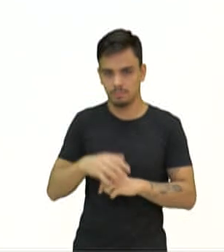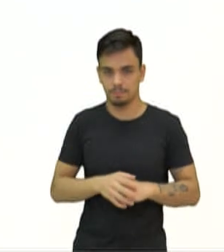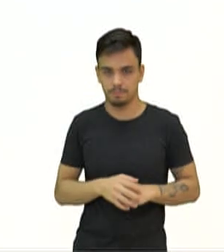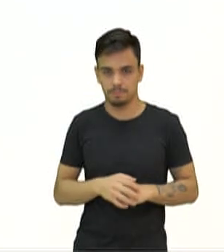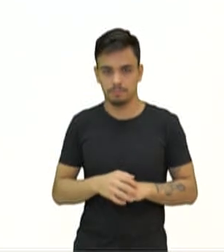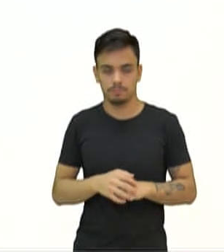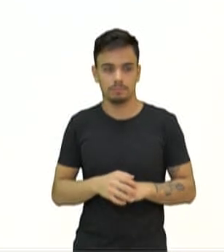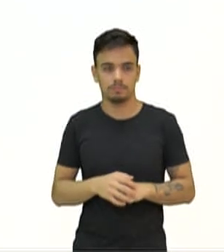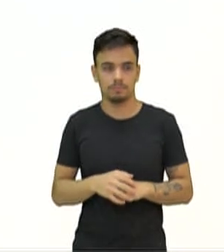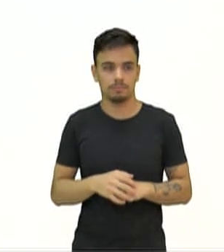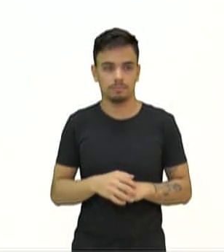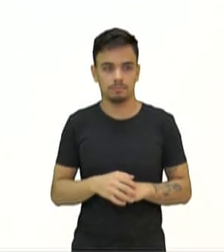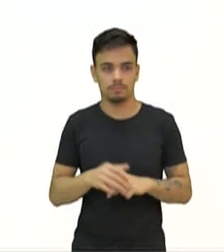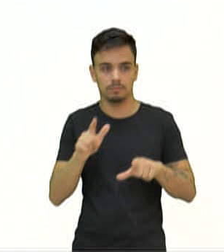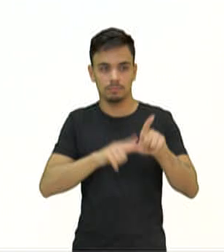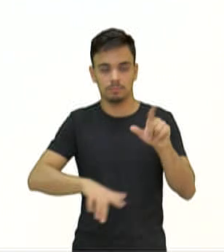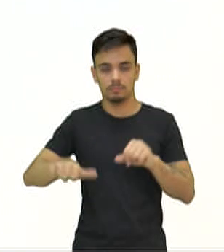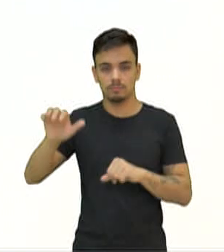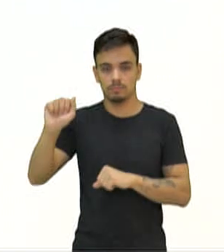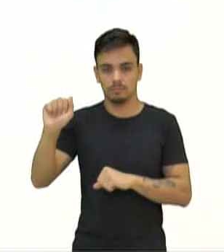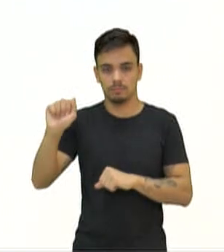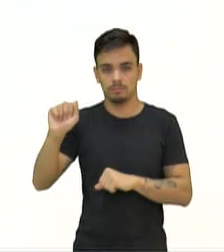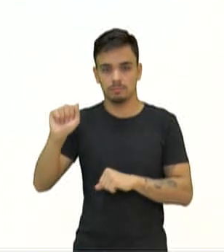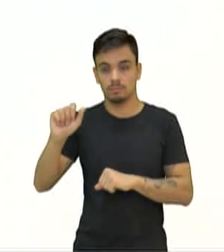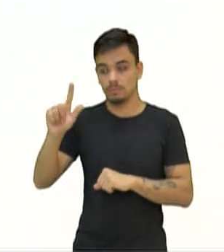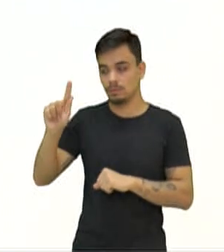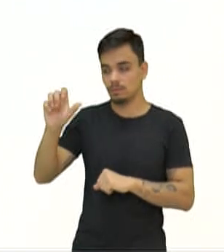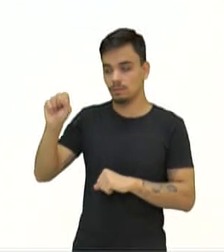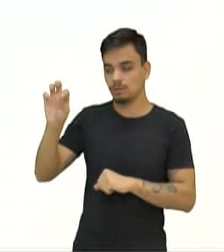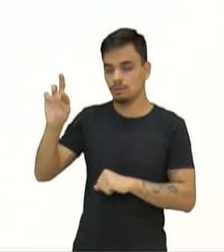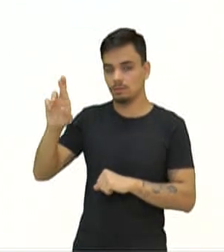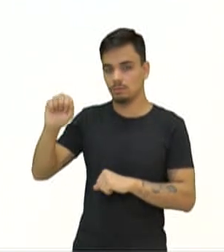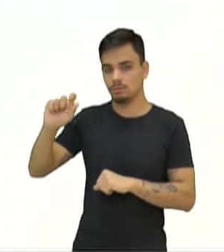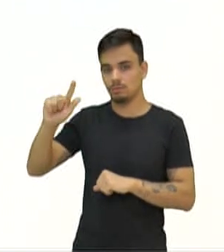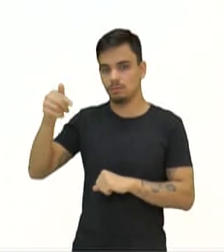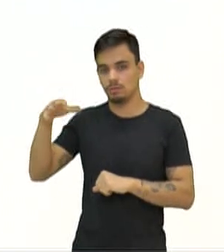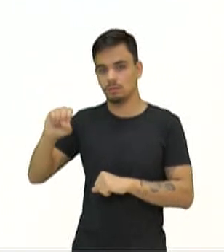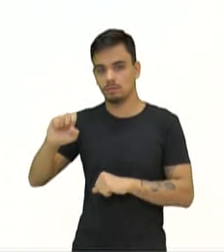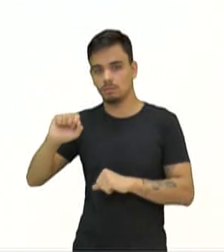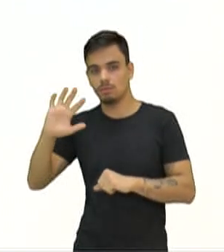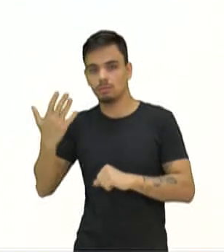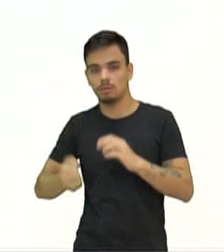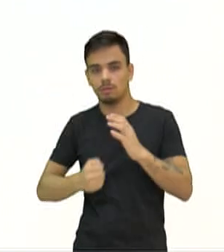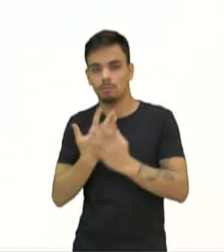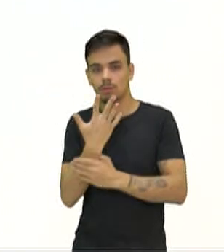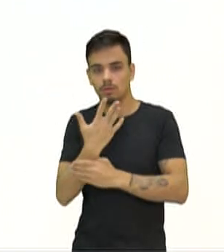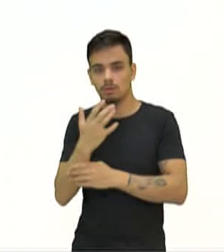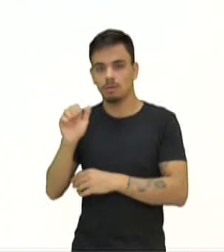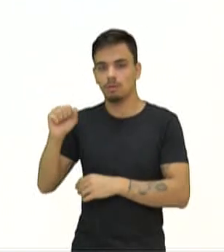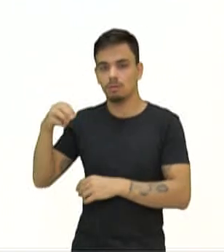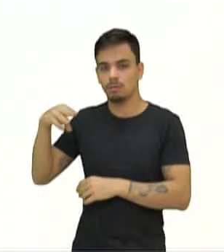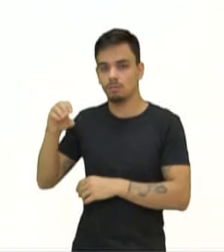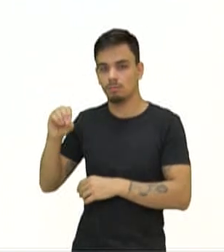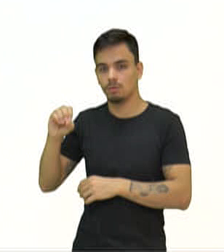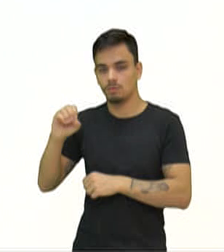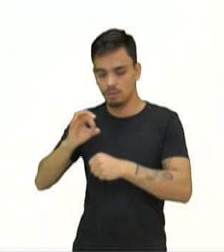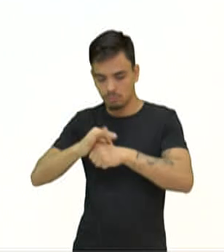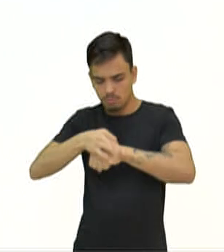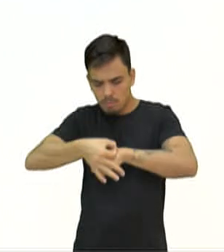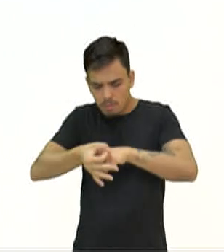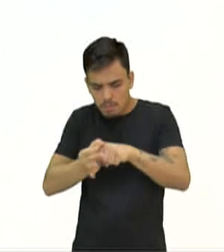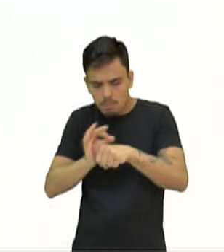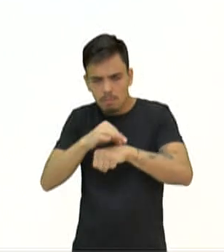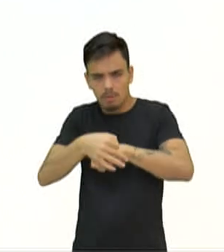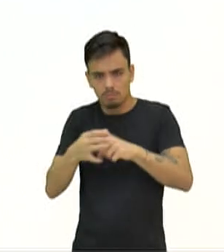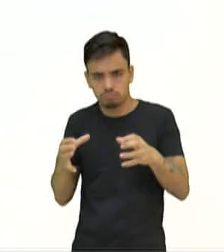slide aqui. Letra A. Na gastrulação, ocorre a formação da mórula, um grupo maciço de células.